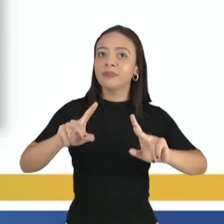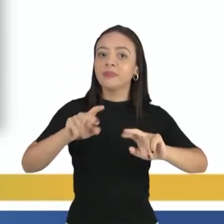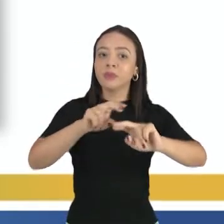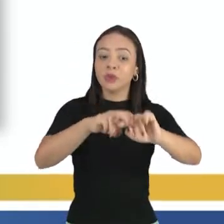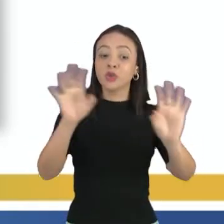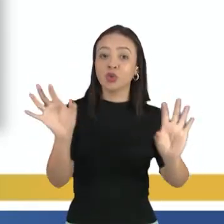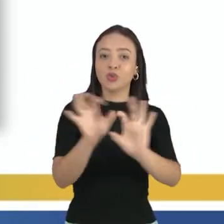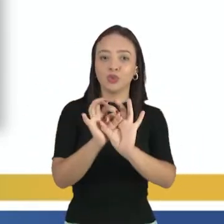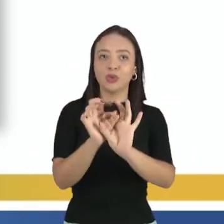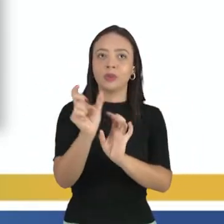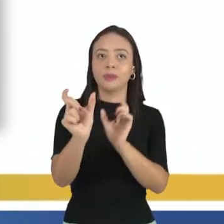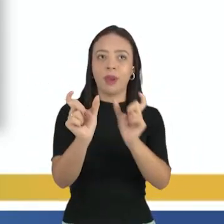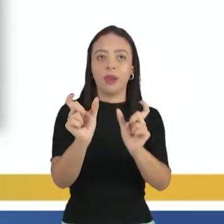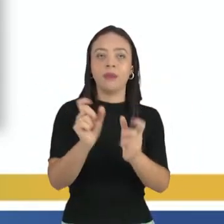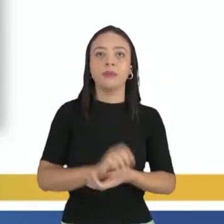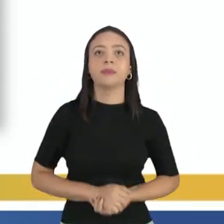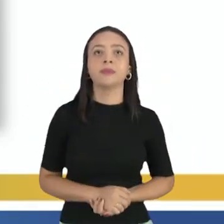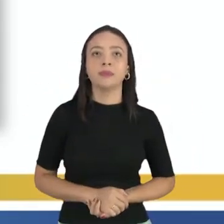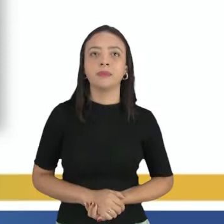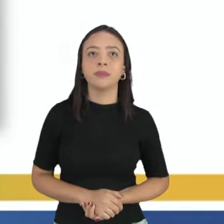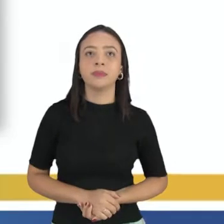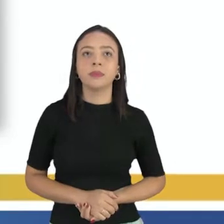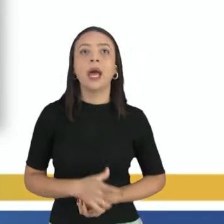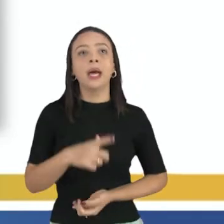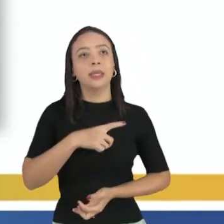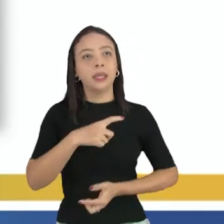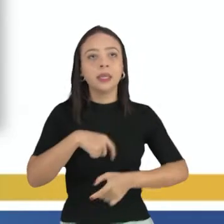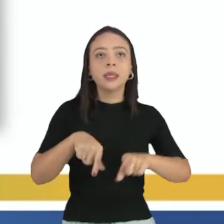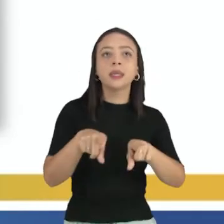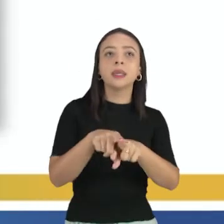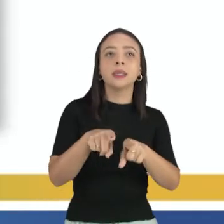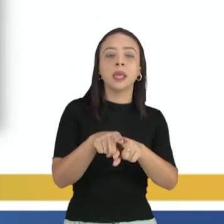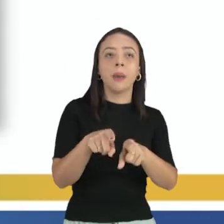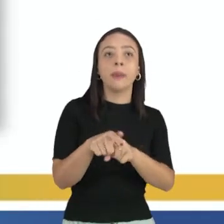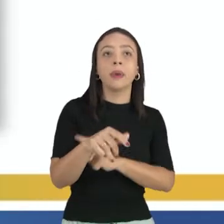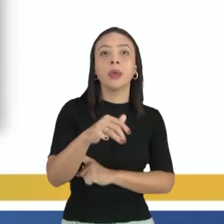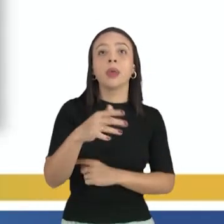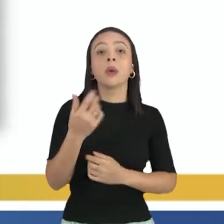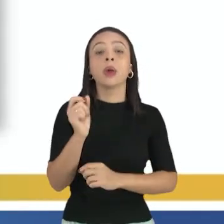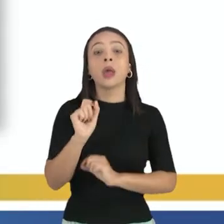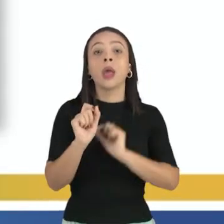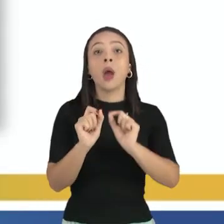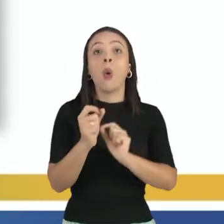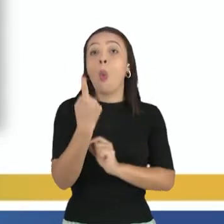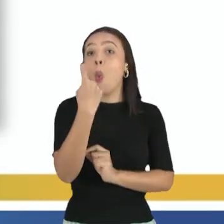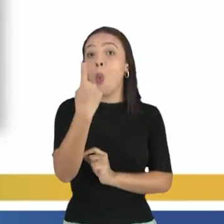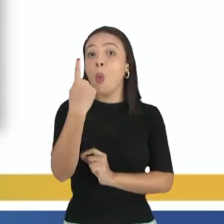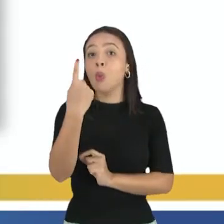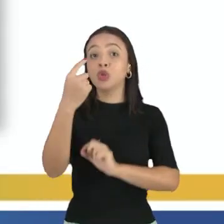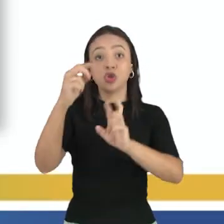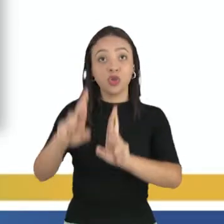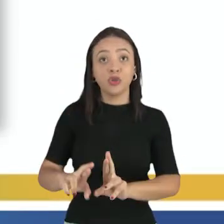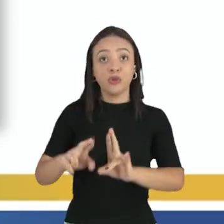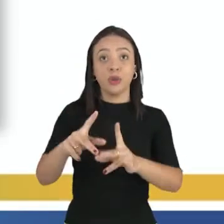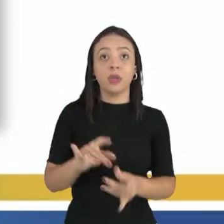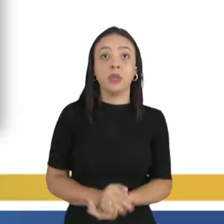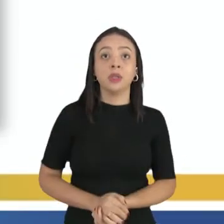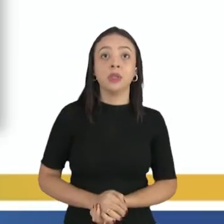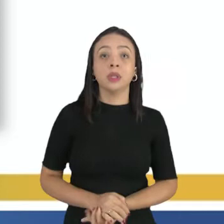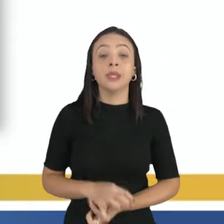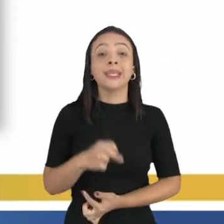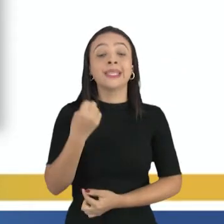as palavras, ok? E aí nós temos novamente uma exceção. No prefixo